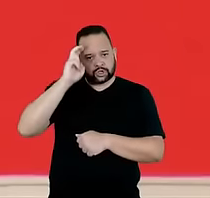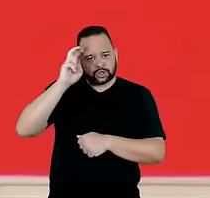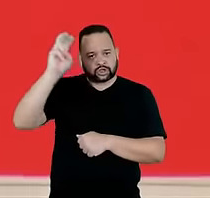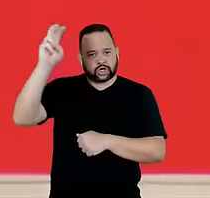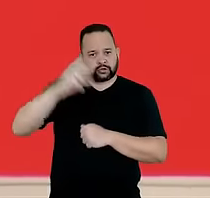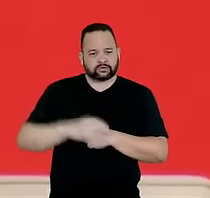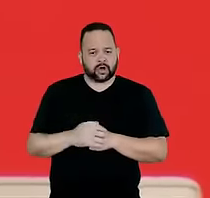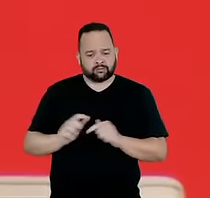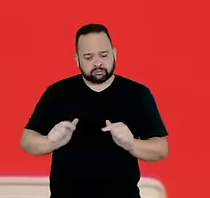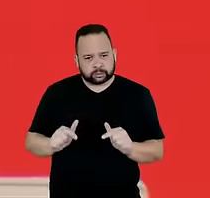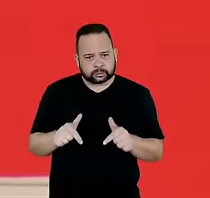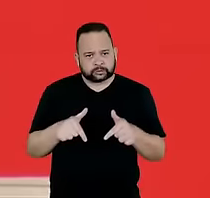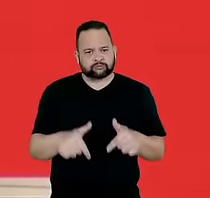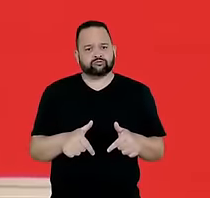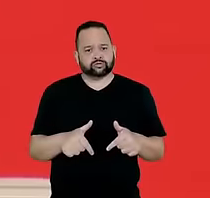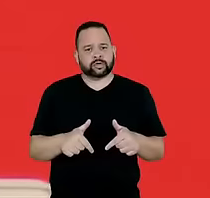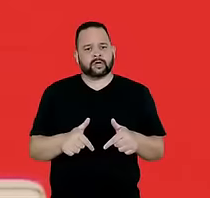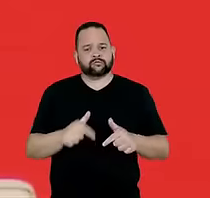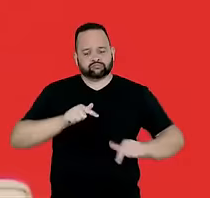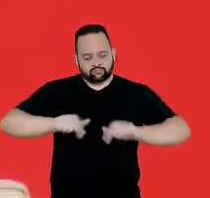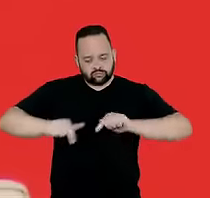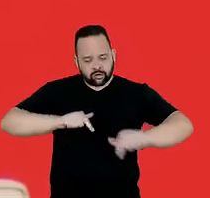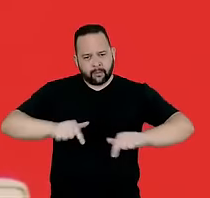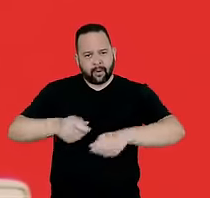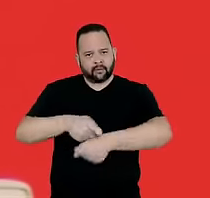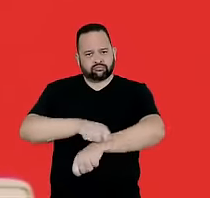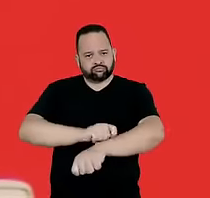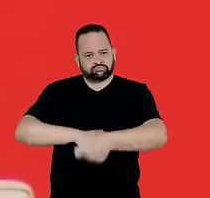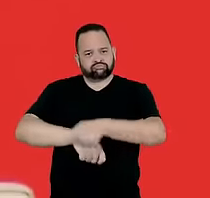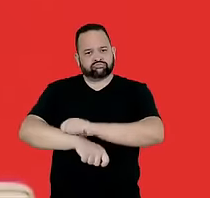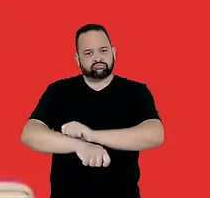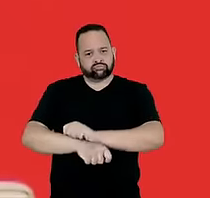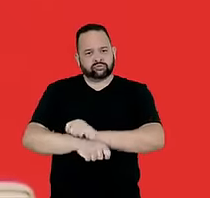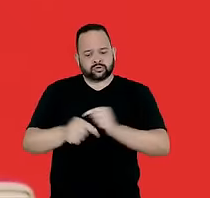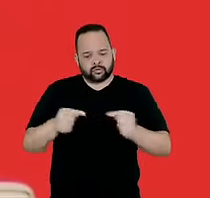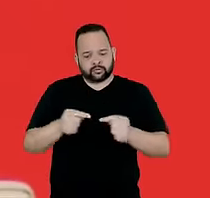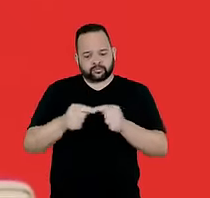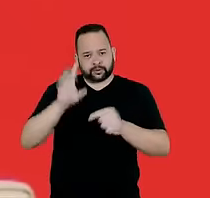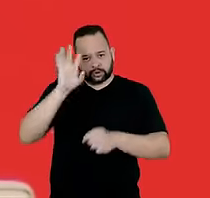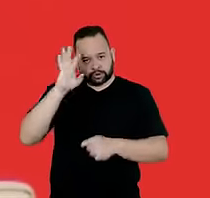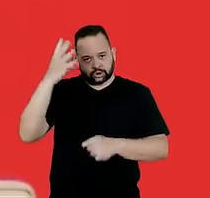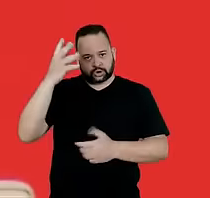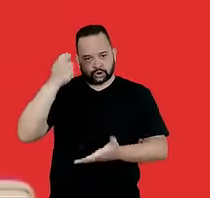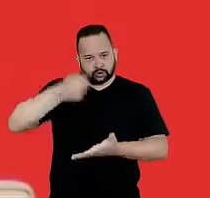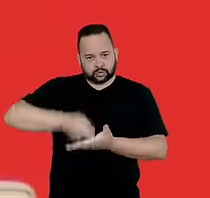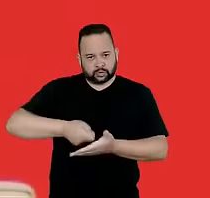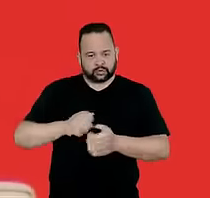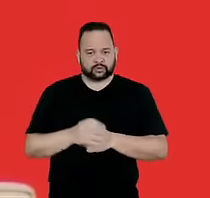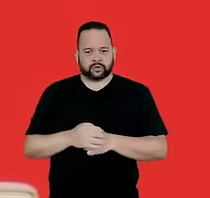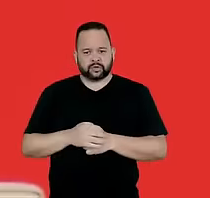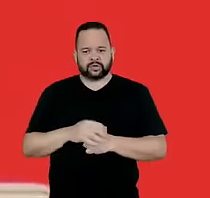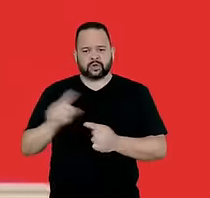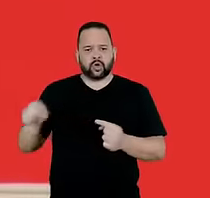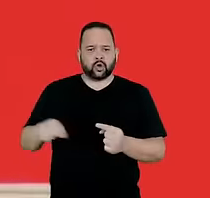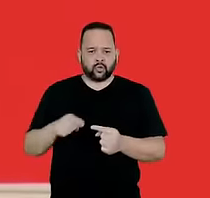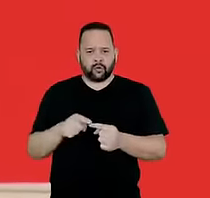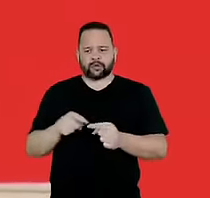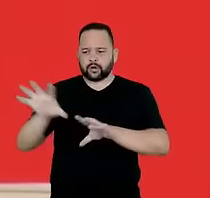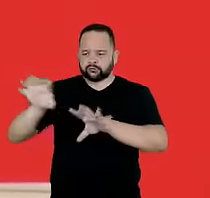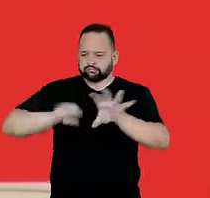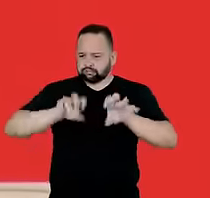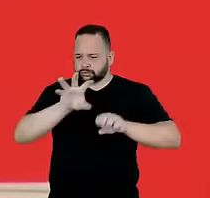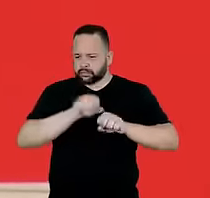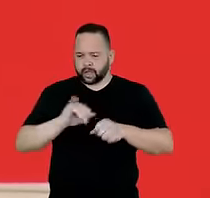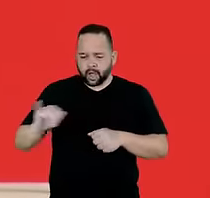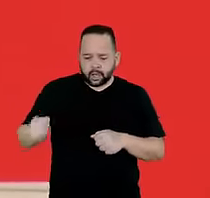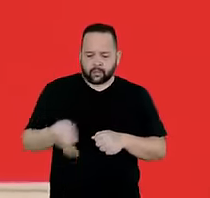na entrega de soluções sofisticadas que visam capturar as melhores oportunidad do